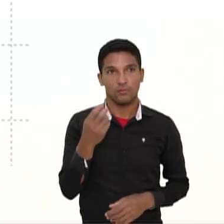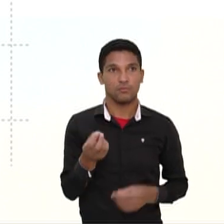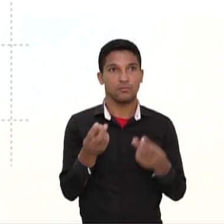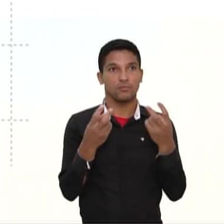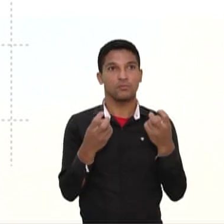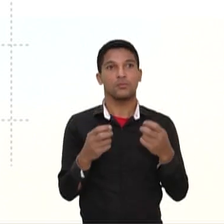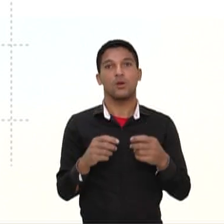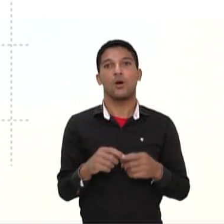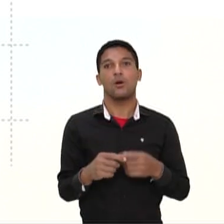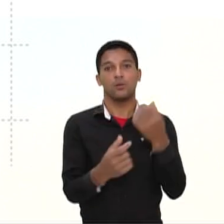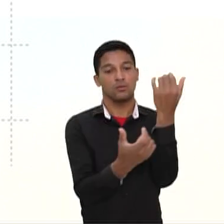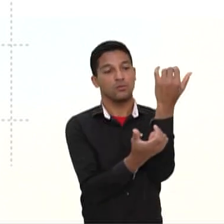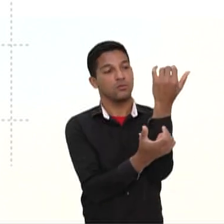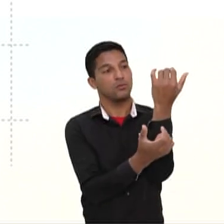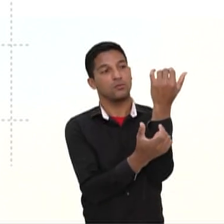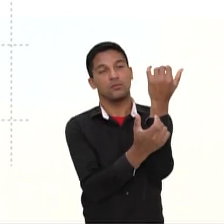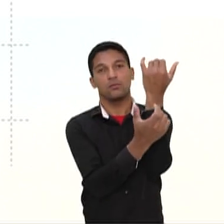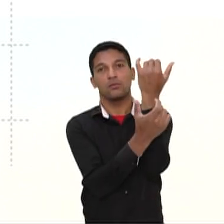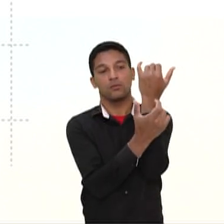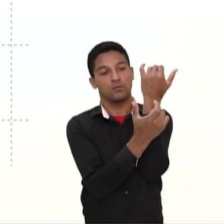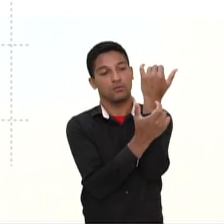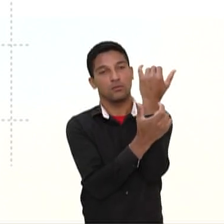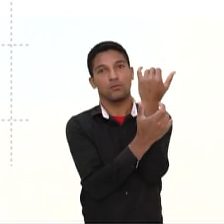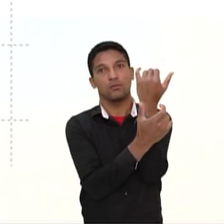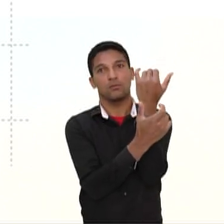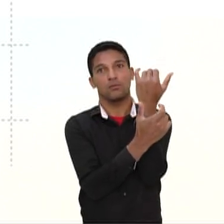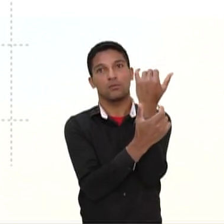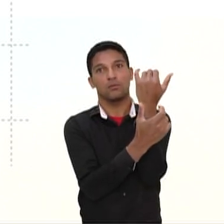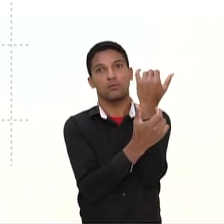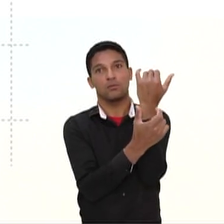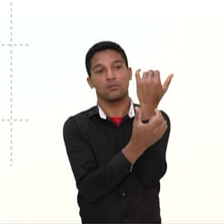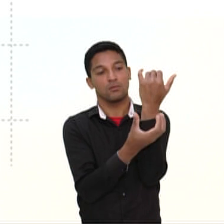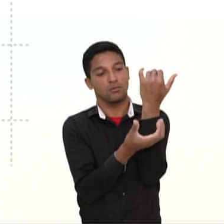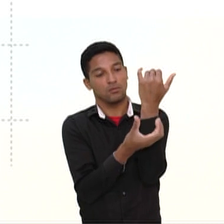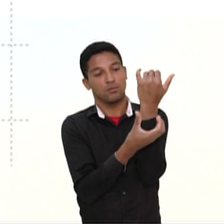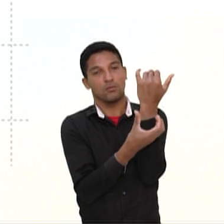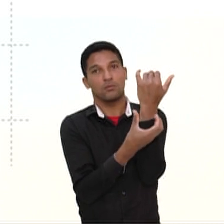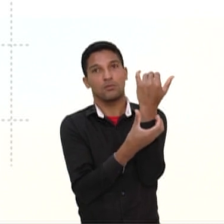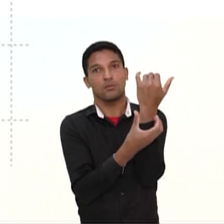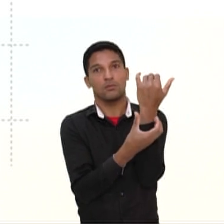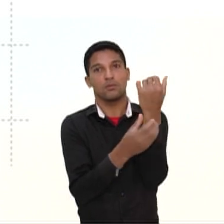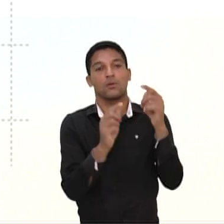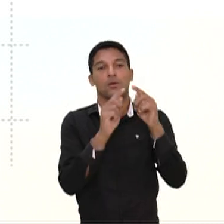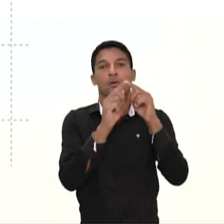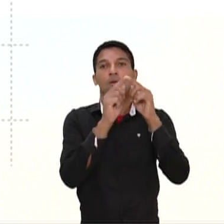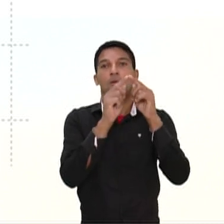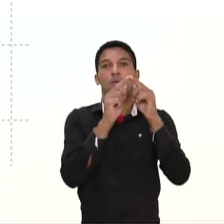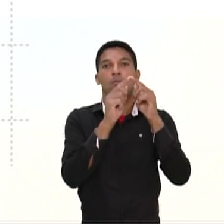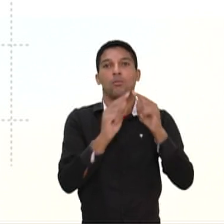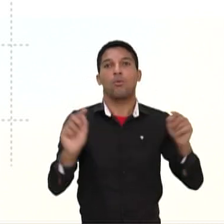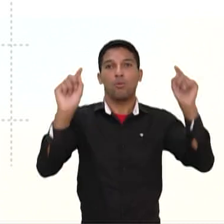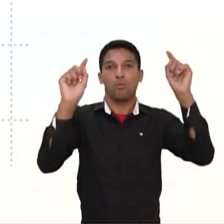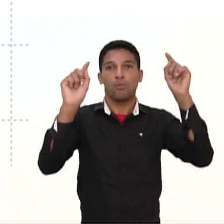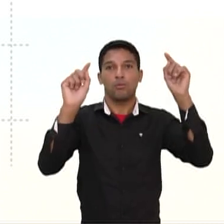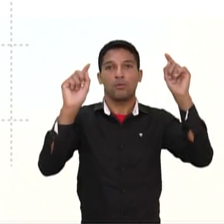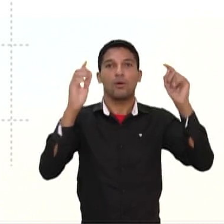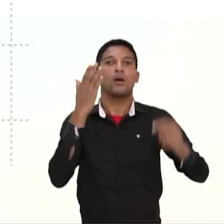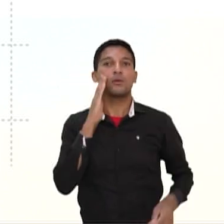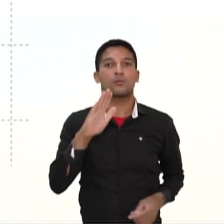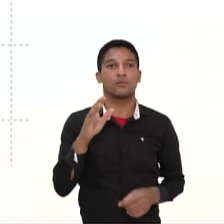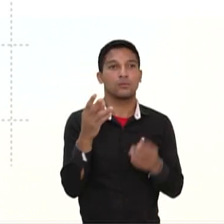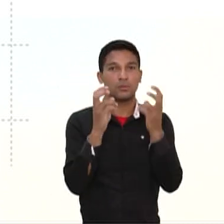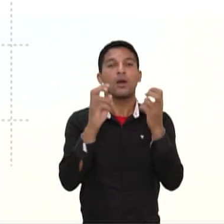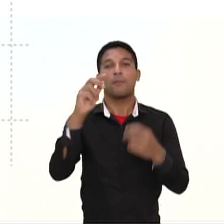você vê, essa curva em azul que você está enxergando aí, você pode perceber que essa, né, é